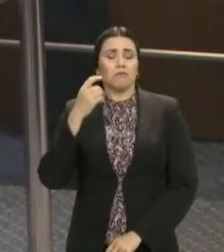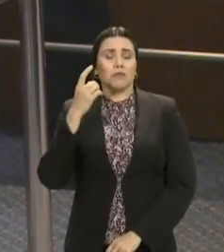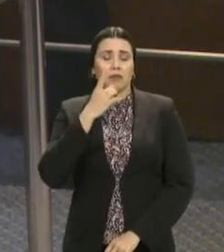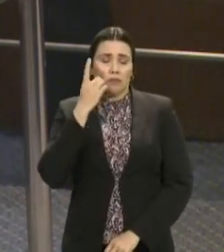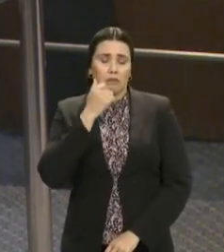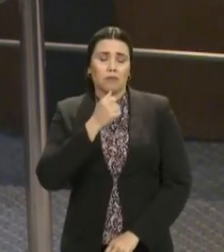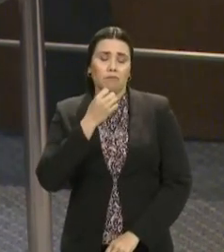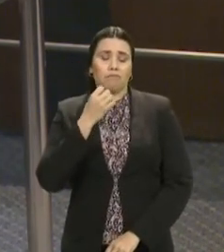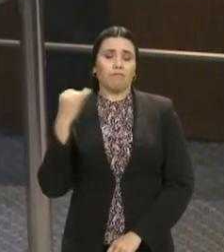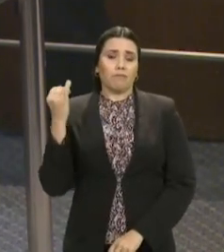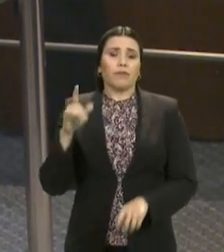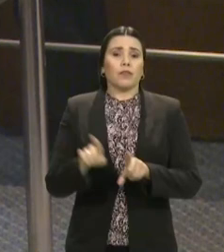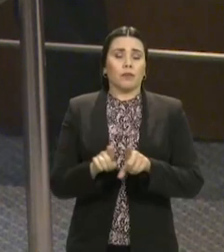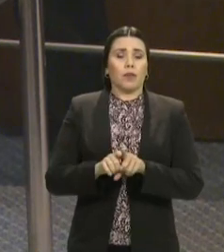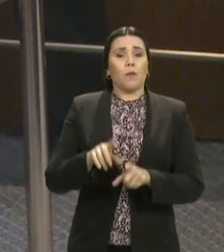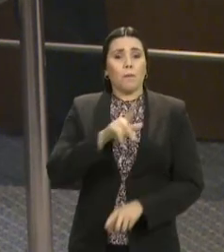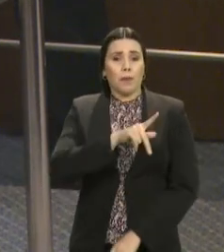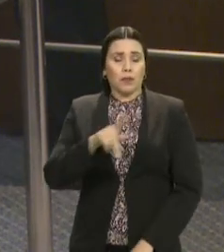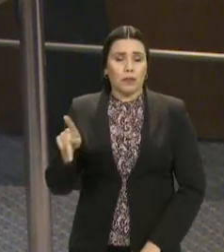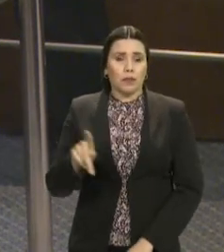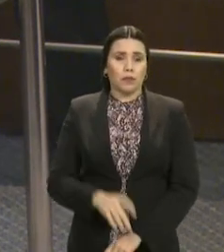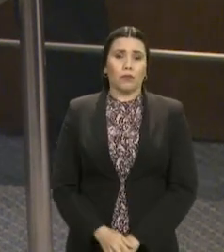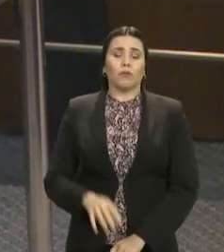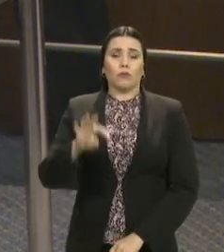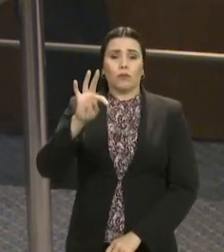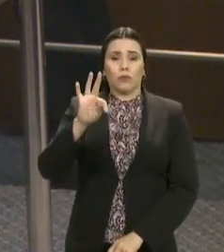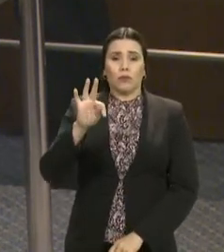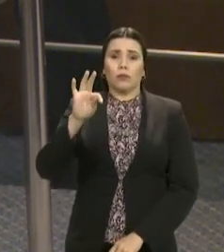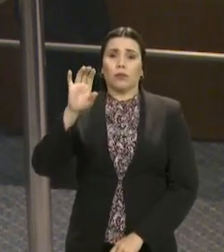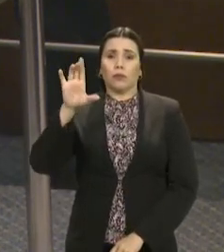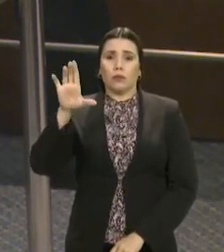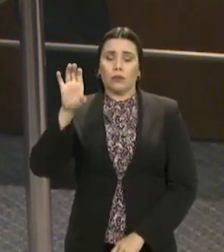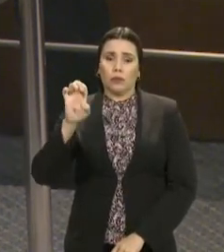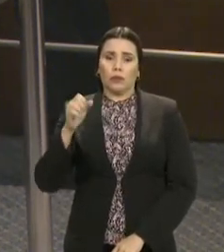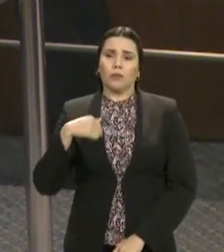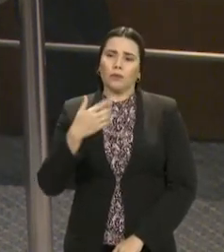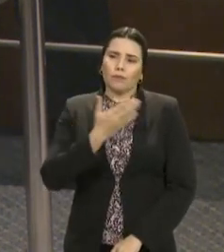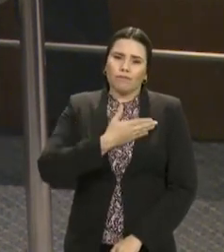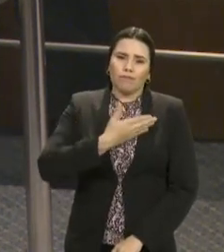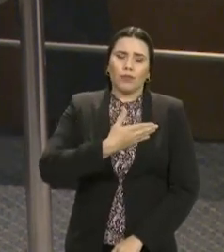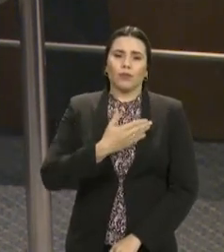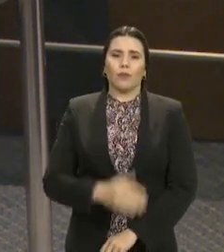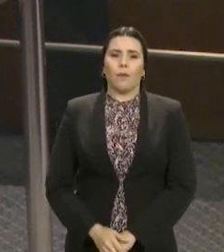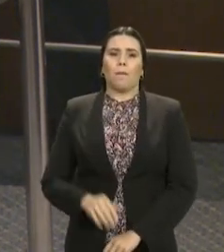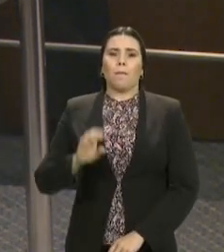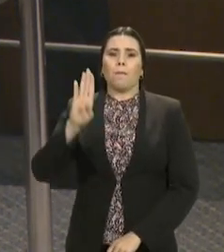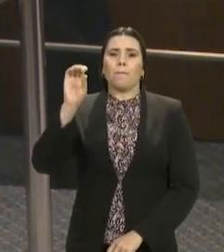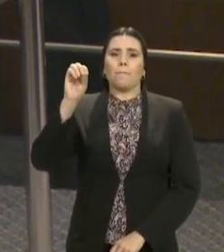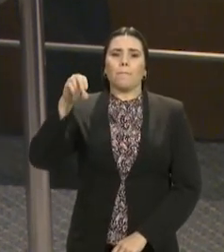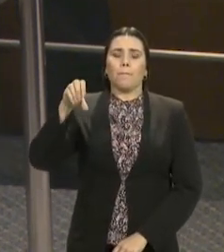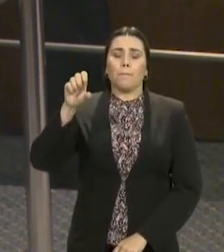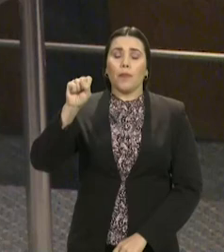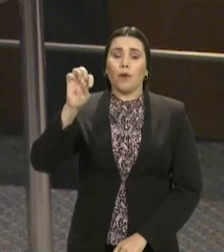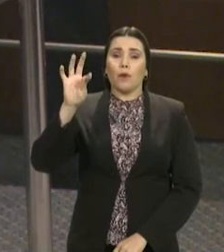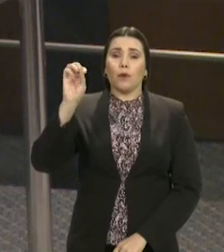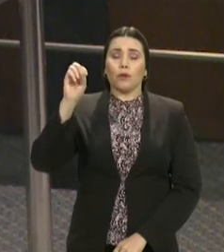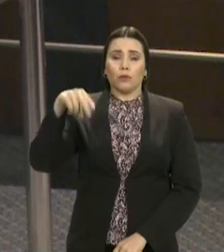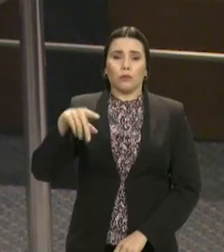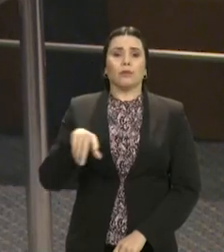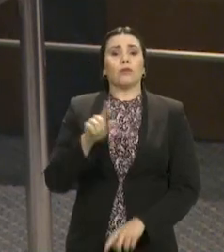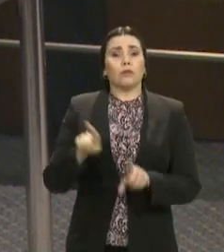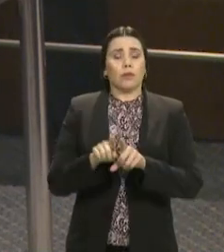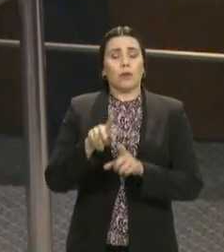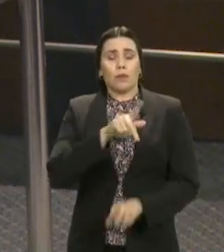do Tribunal de Conta do Estado, meu querido amigo Boston, cumprimentar o Caio, presidente do OAB,